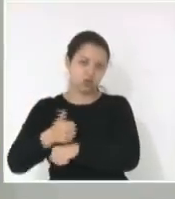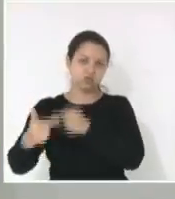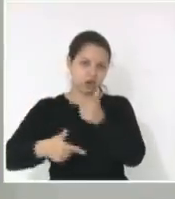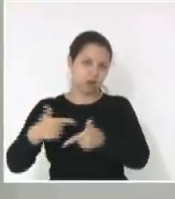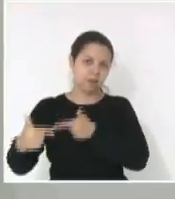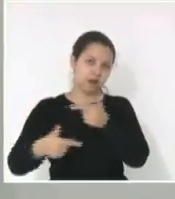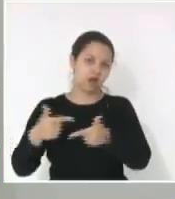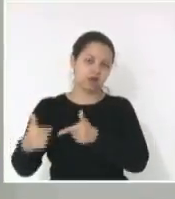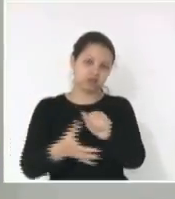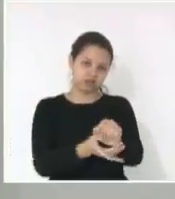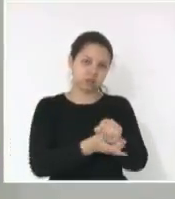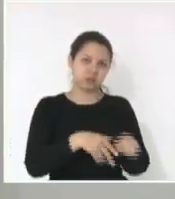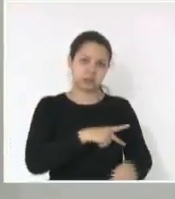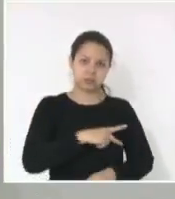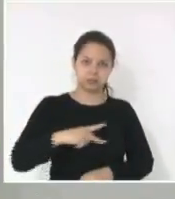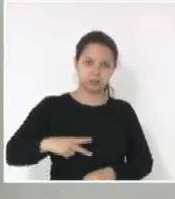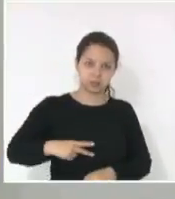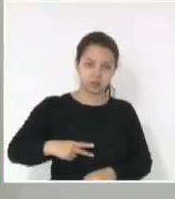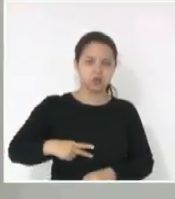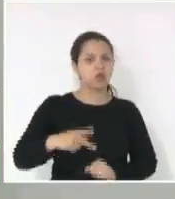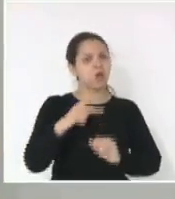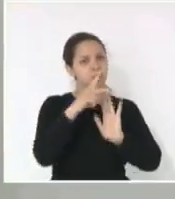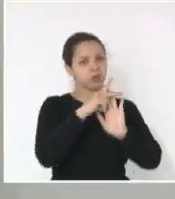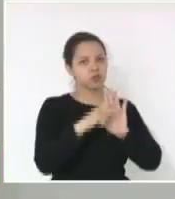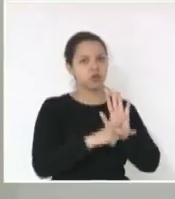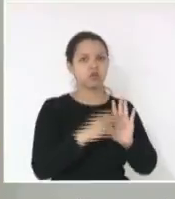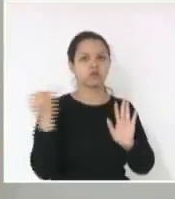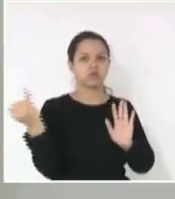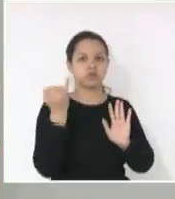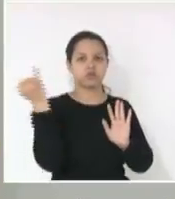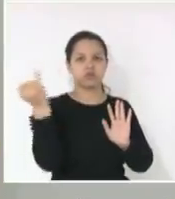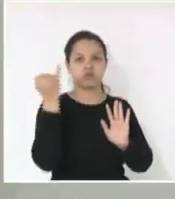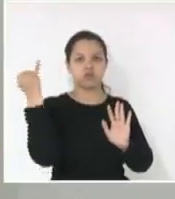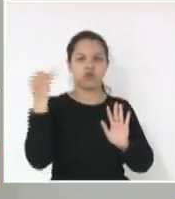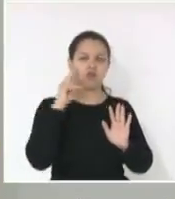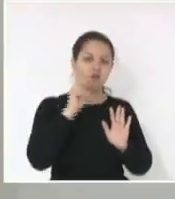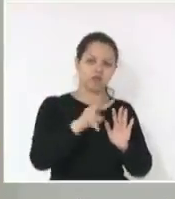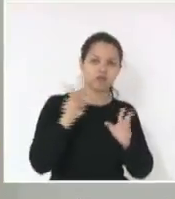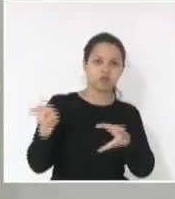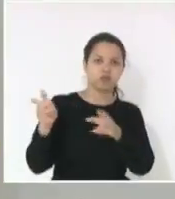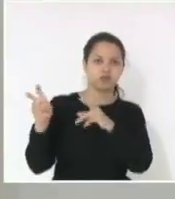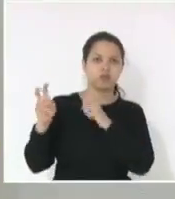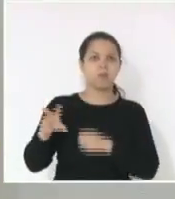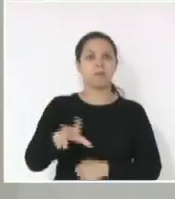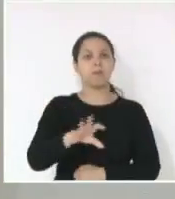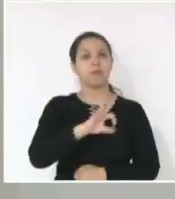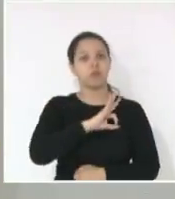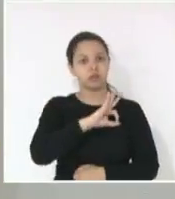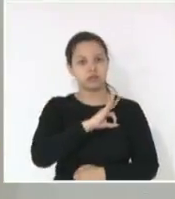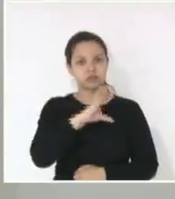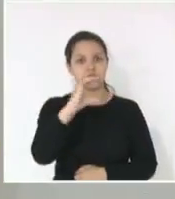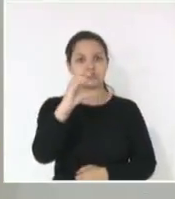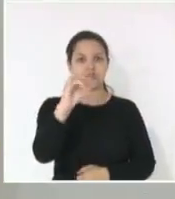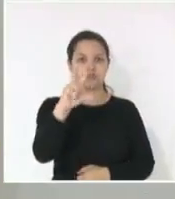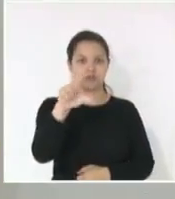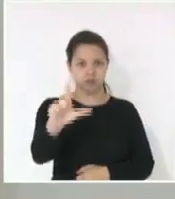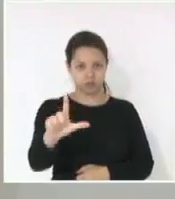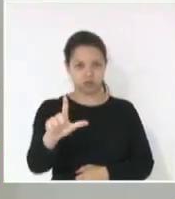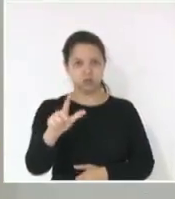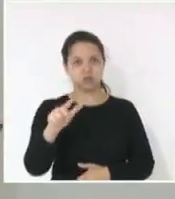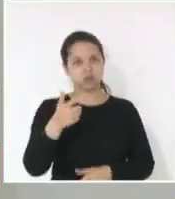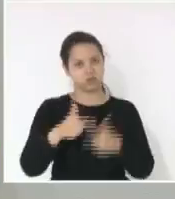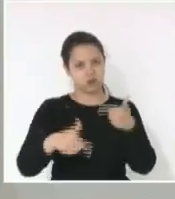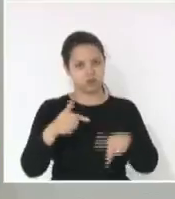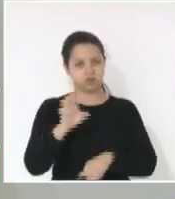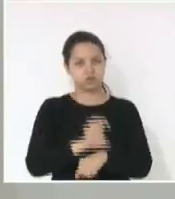projetos importantes e que nós temos visto aí pelos policiais civis do Estado, que discutem